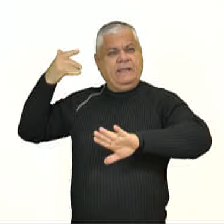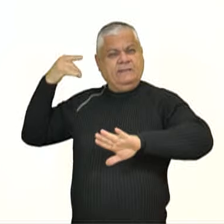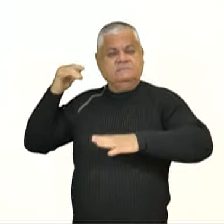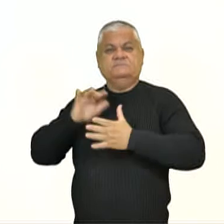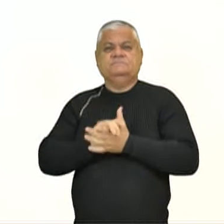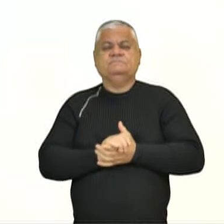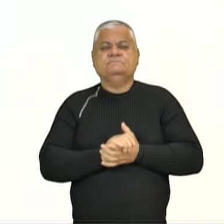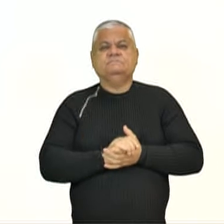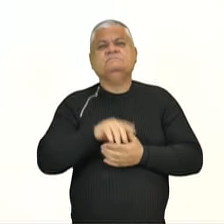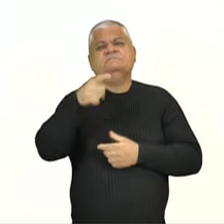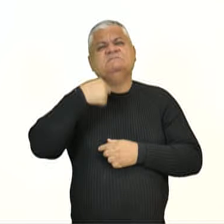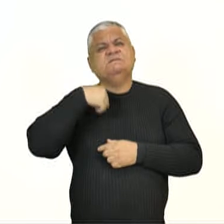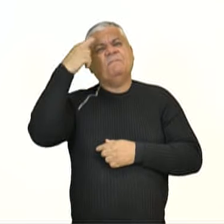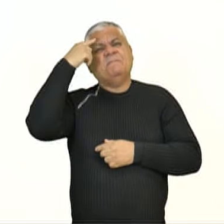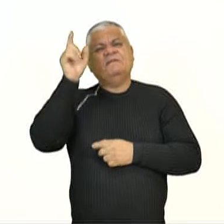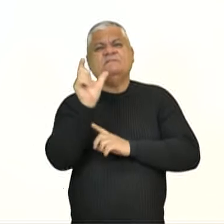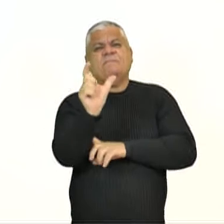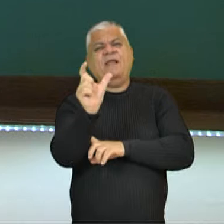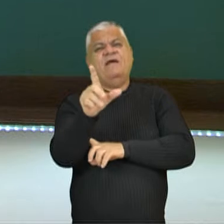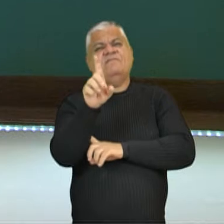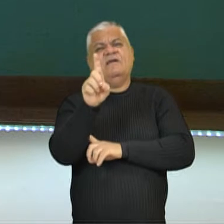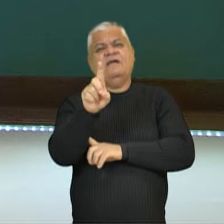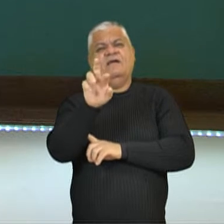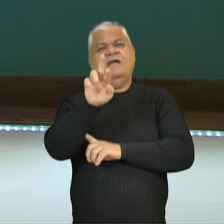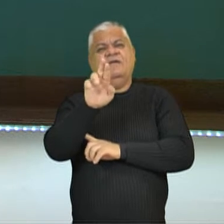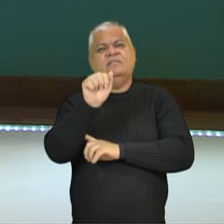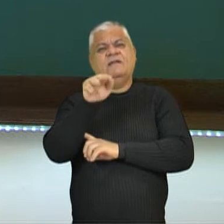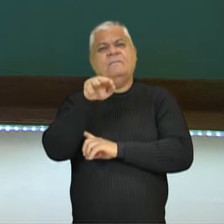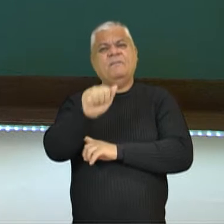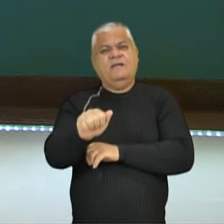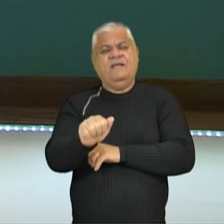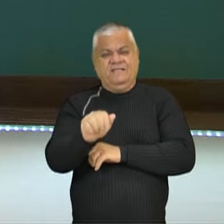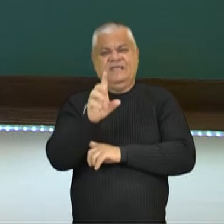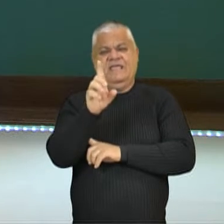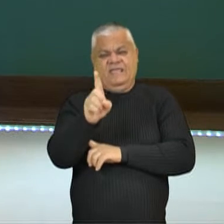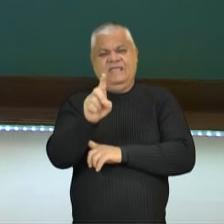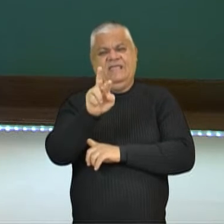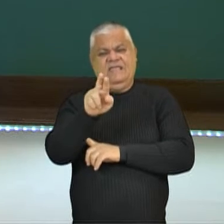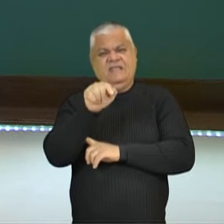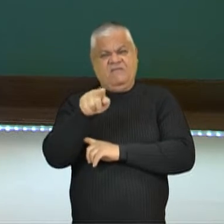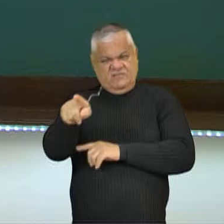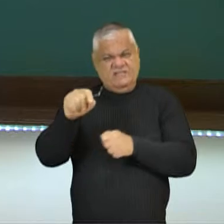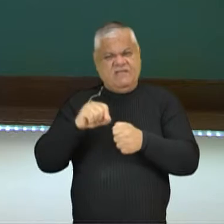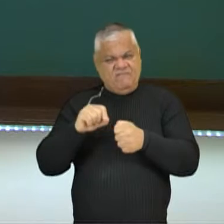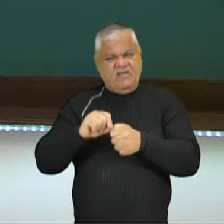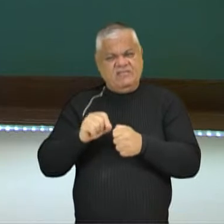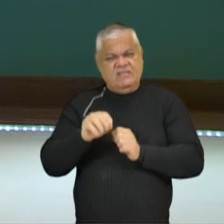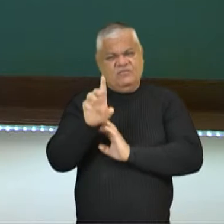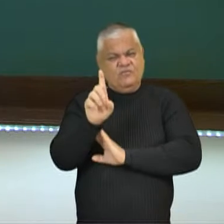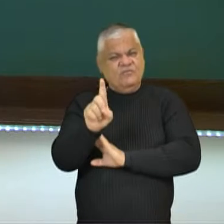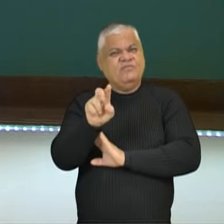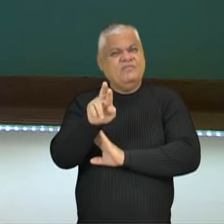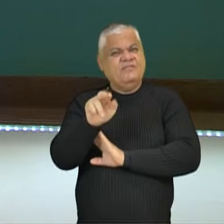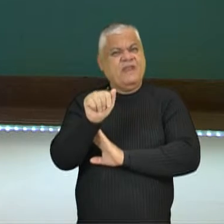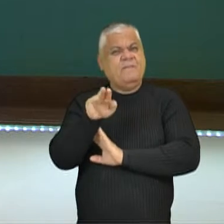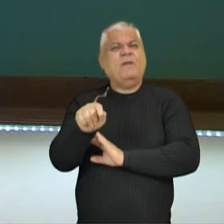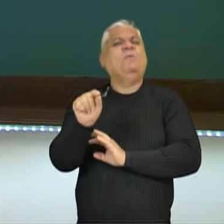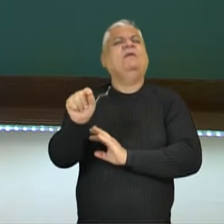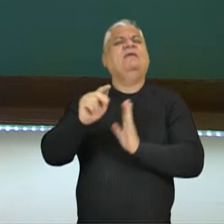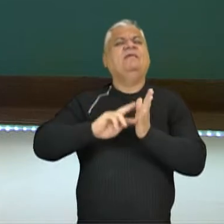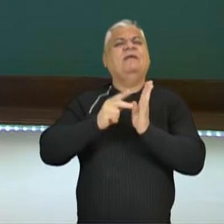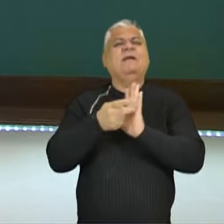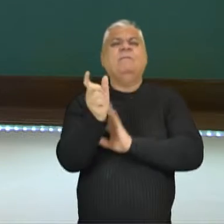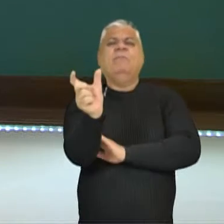pensa quando se fala em drama? Nós temos aquela famosa expressão popular, você está fazendo drama, mas o que será que